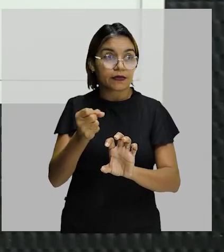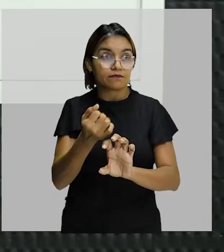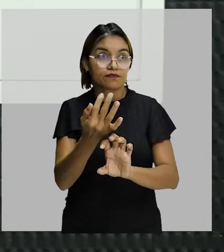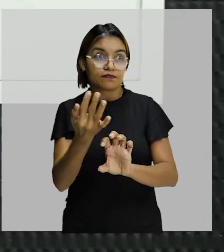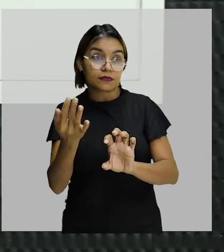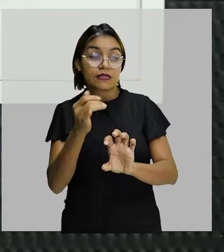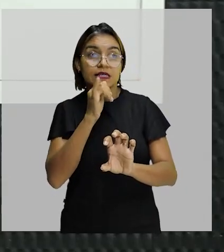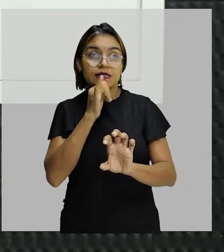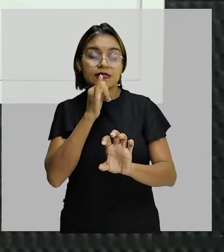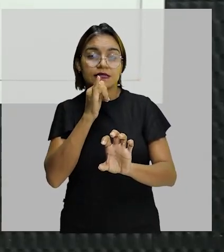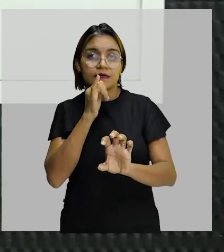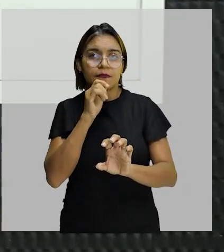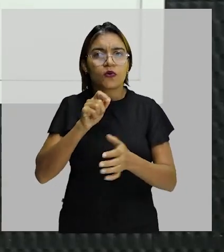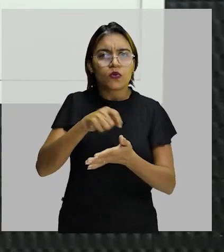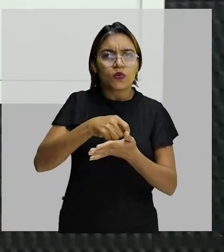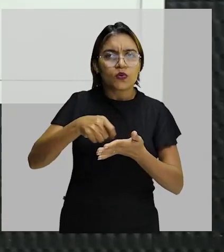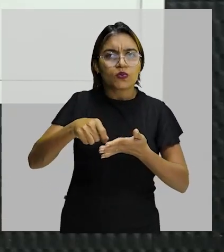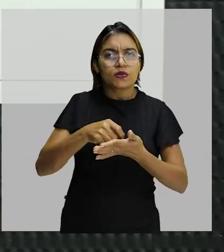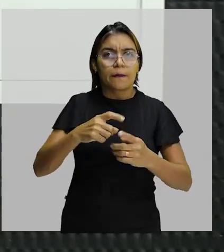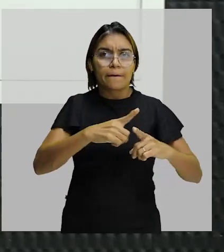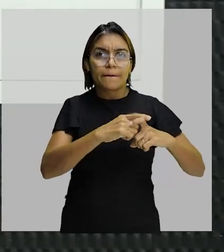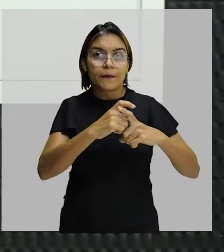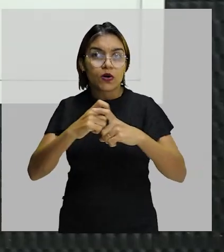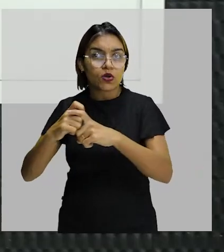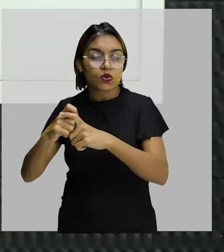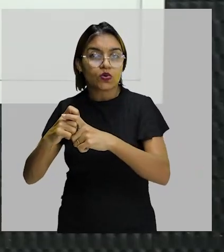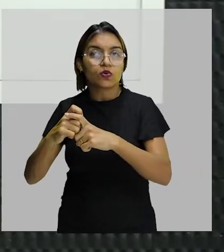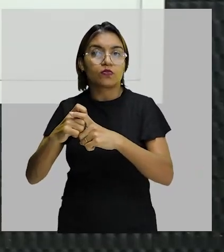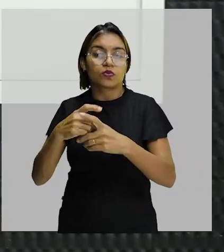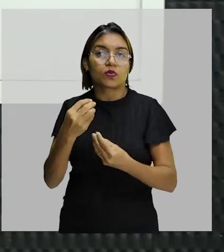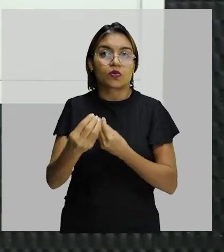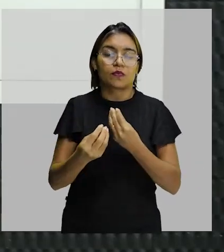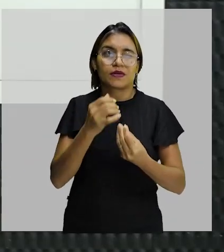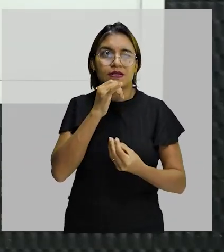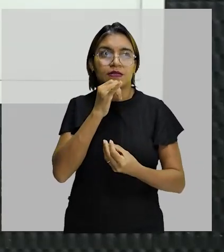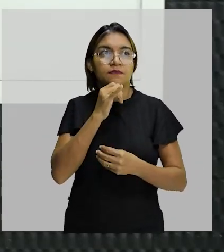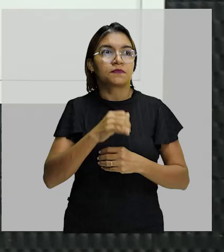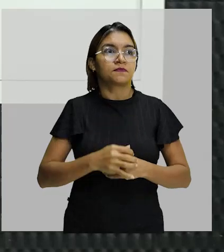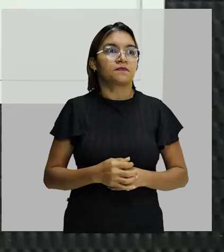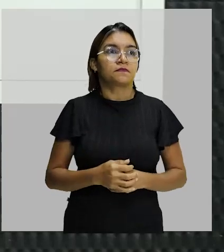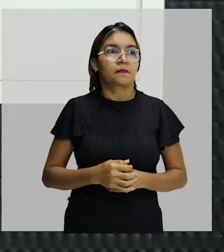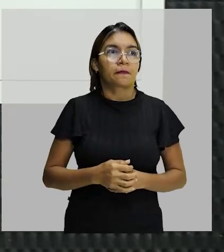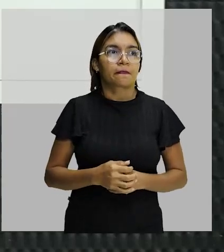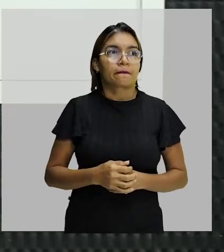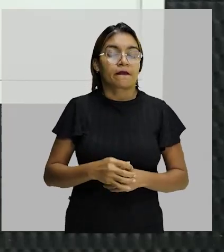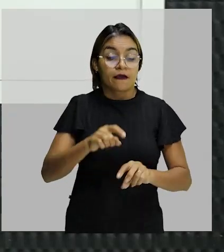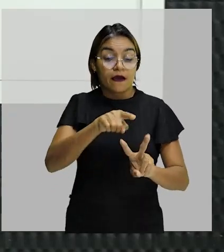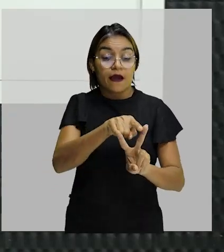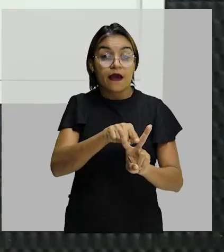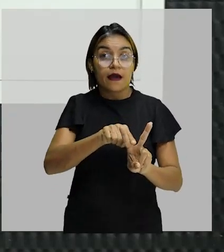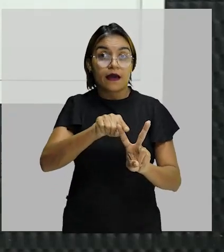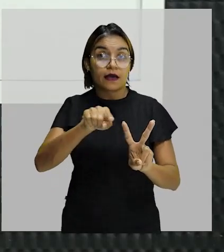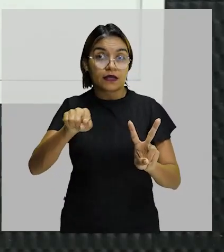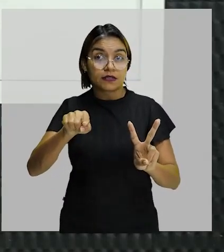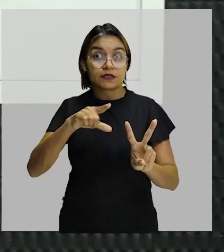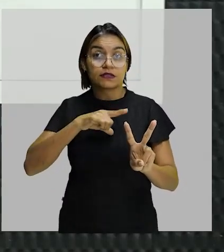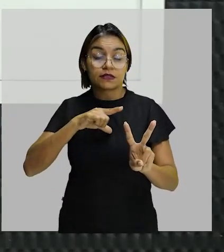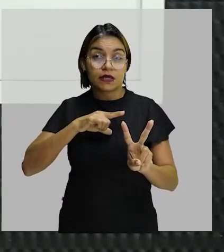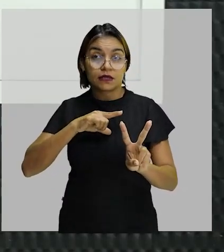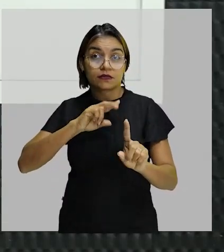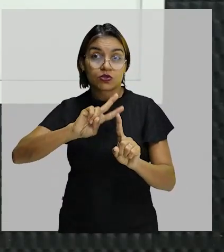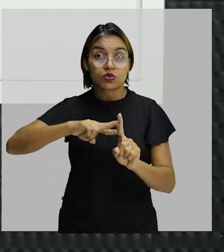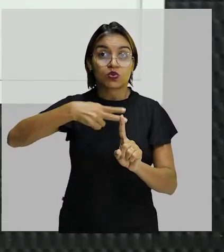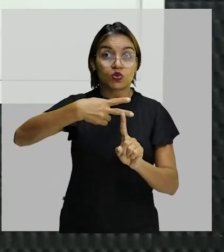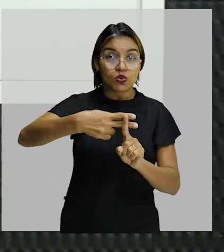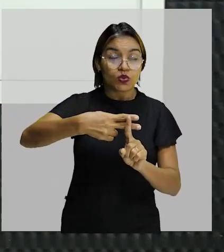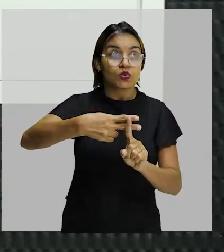esse polinômio dessa forma. Tá? Eu já ia saber, por exemplo, que essa raiz aqui tem multiplicidade 2, que esse